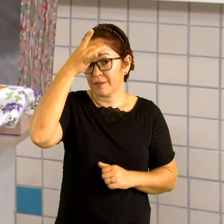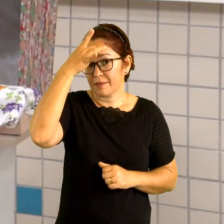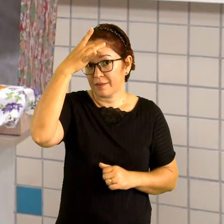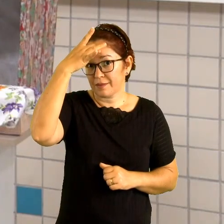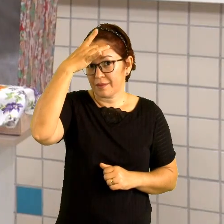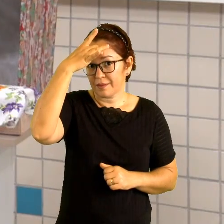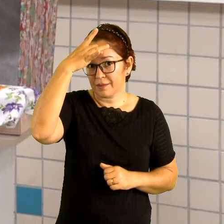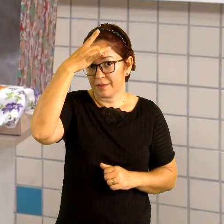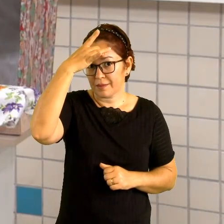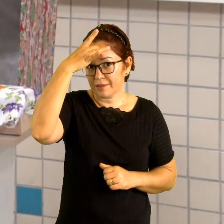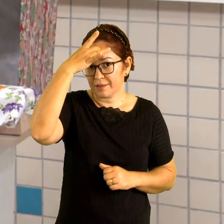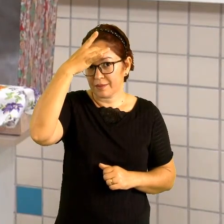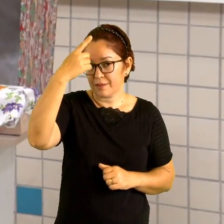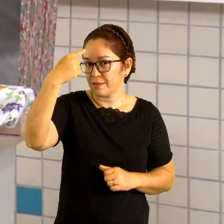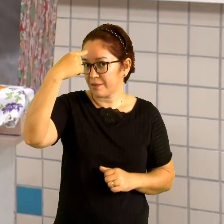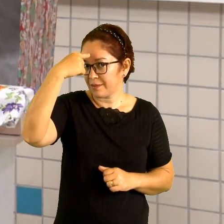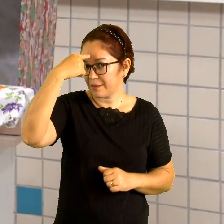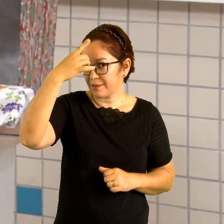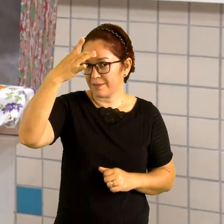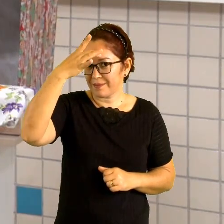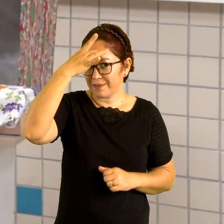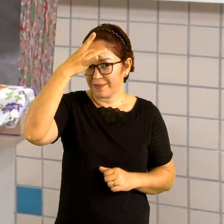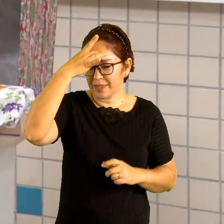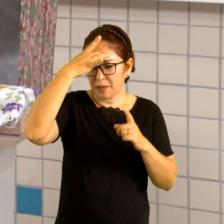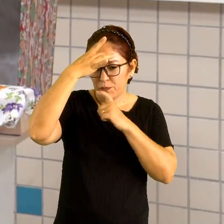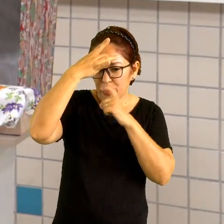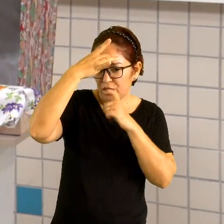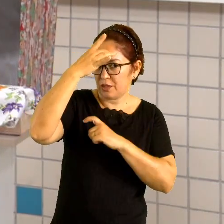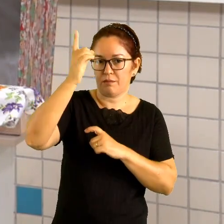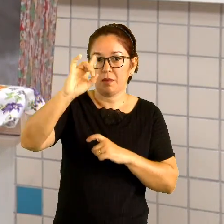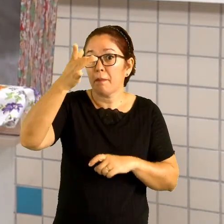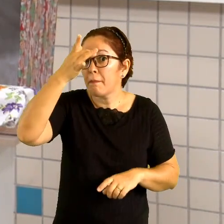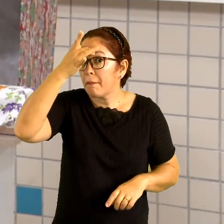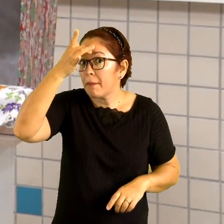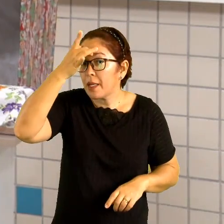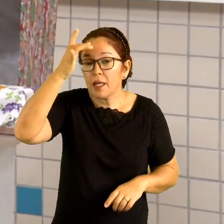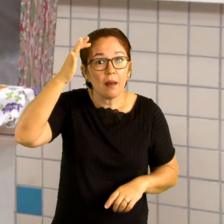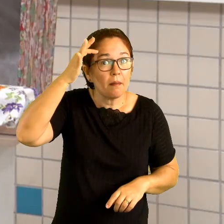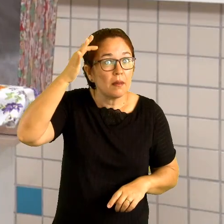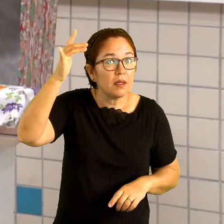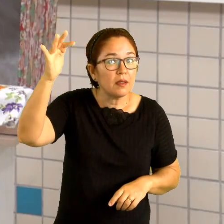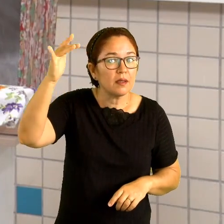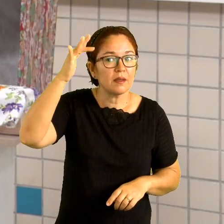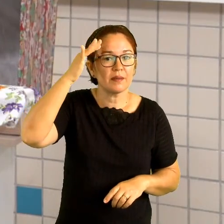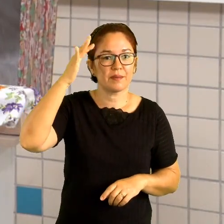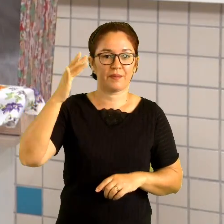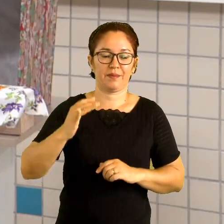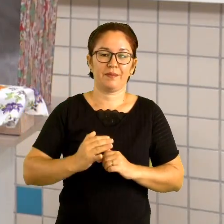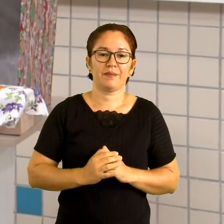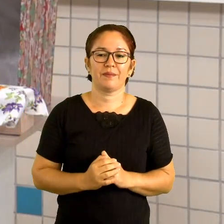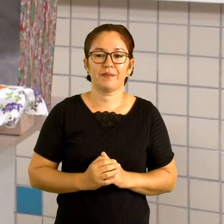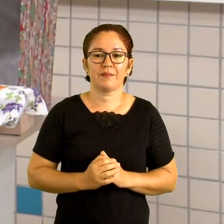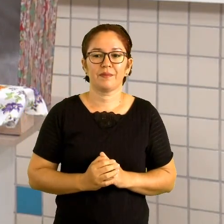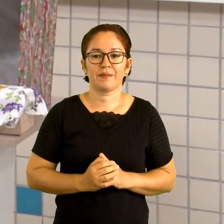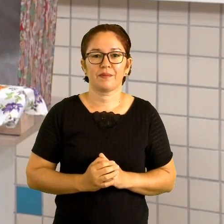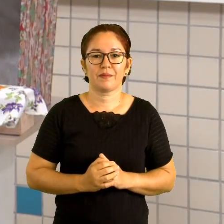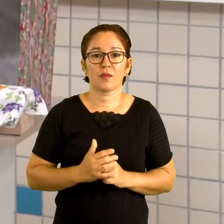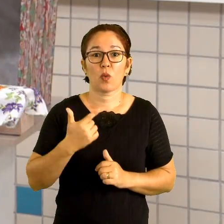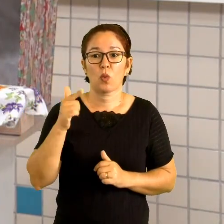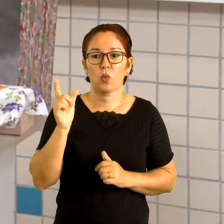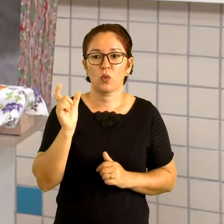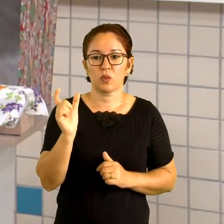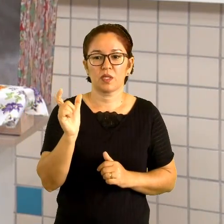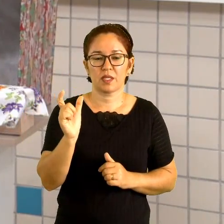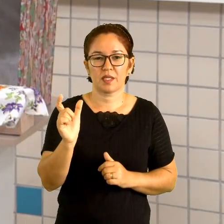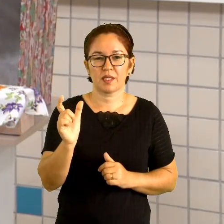de mentira. É mente daqui, de pensar, tá bom? Então, olha só.